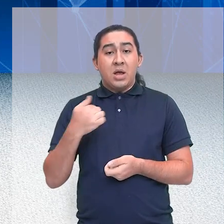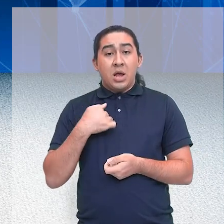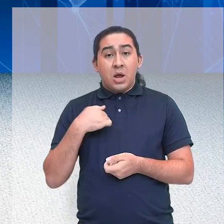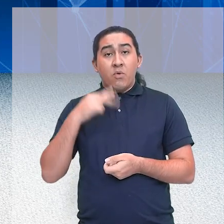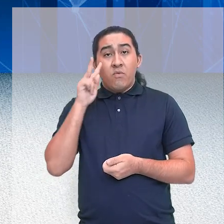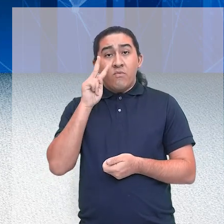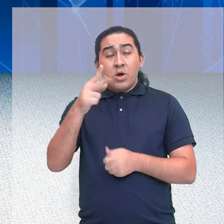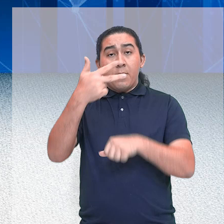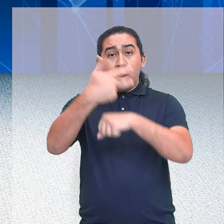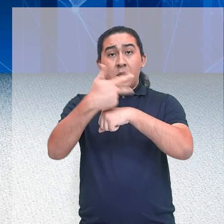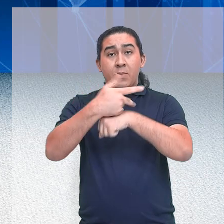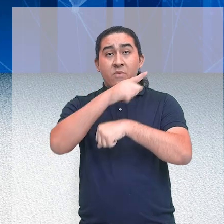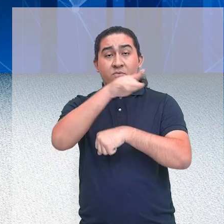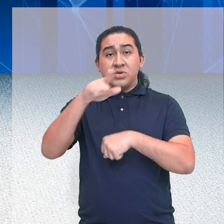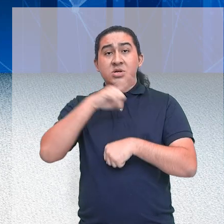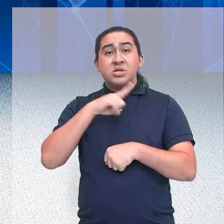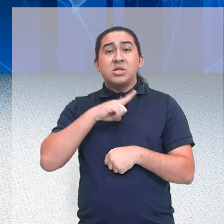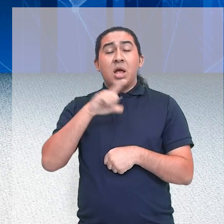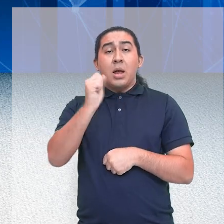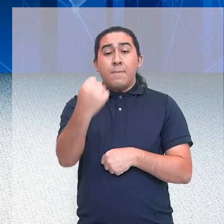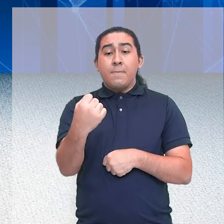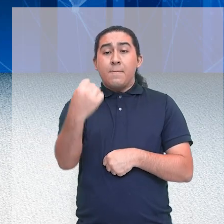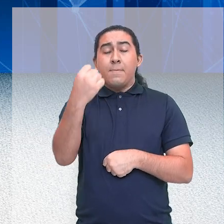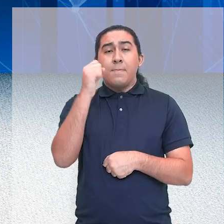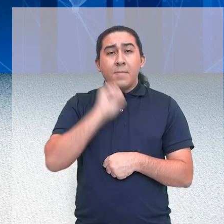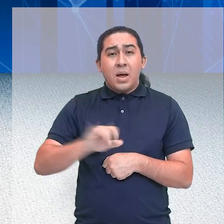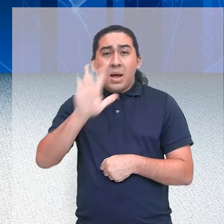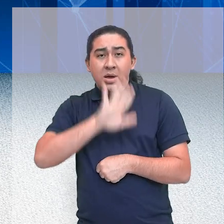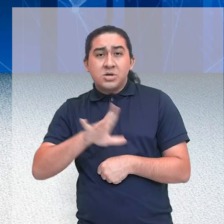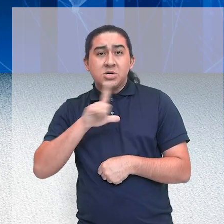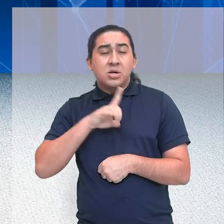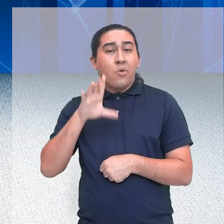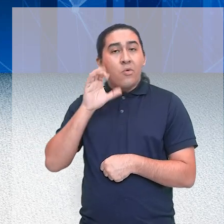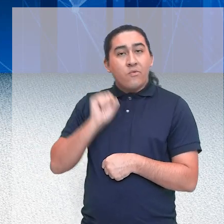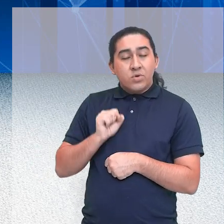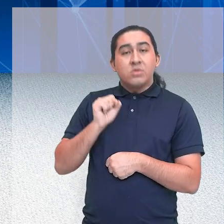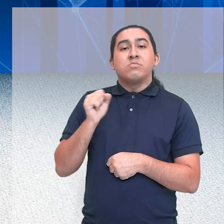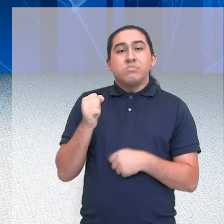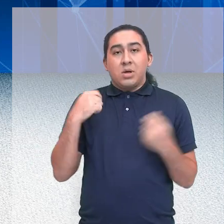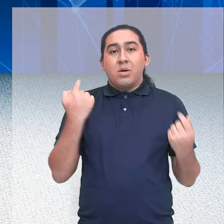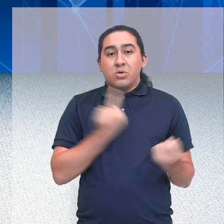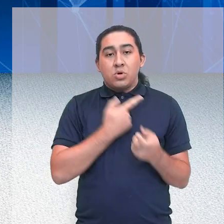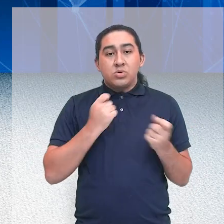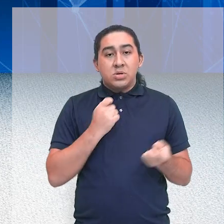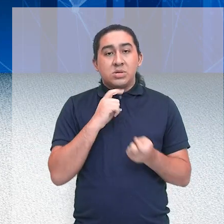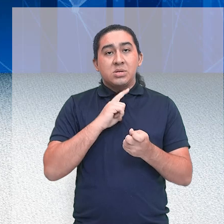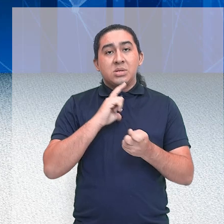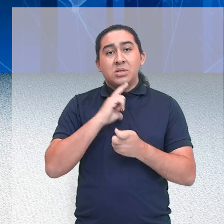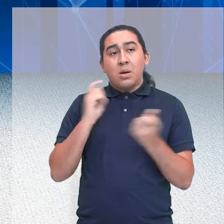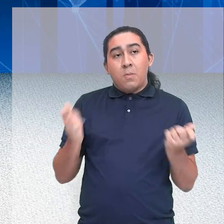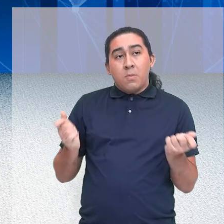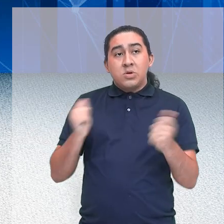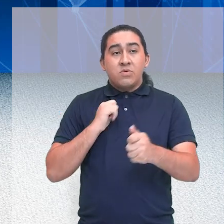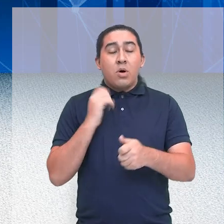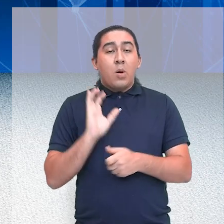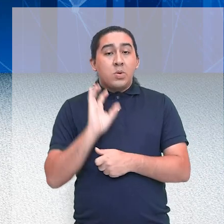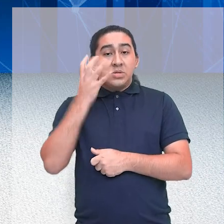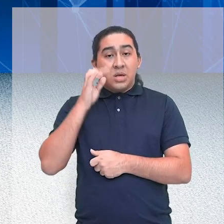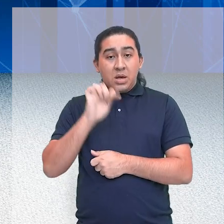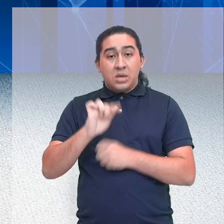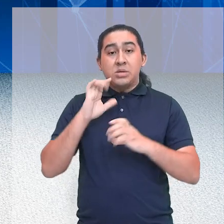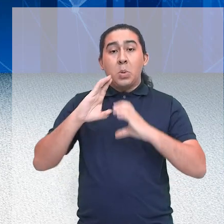câmera, vocês estão recebendo essa imagem, ouvindo a minha voz, e assim a gente está fazendo isso acontecer,